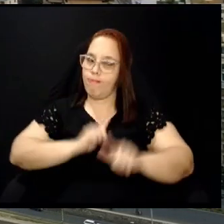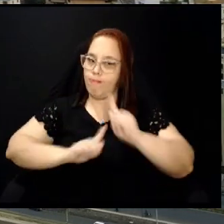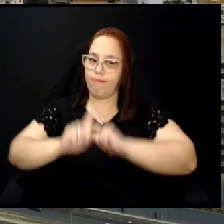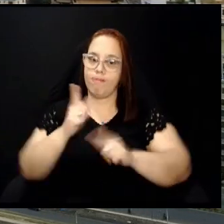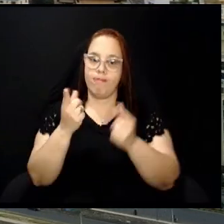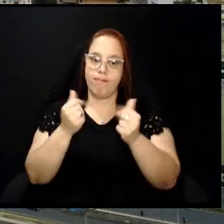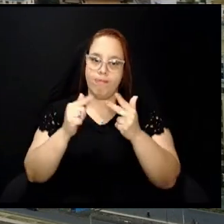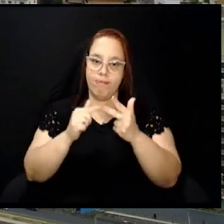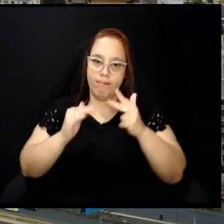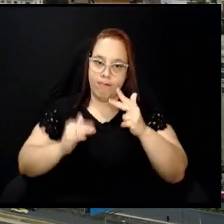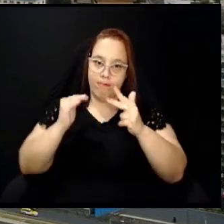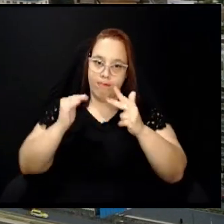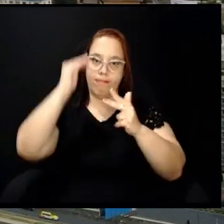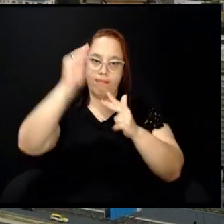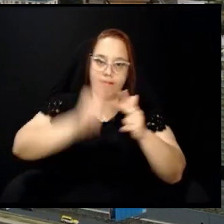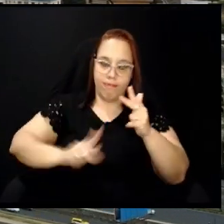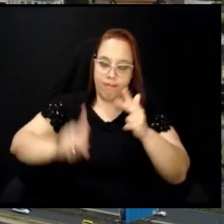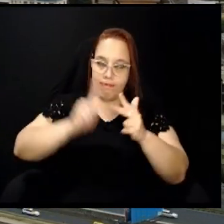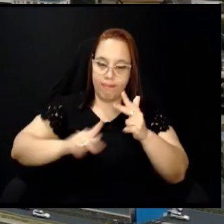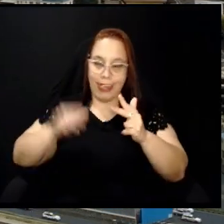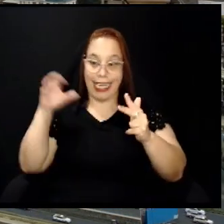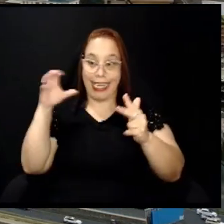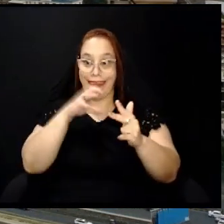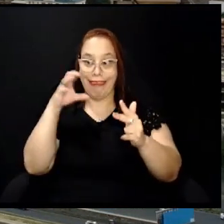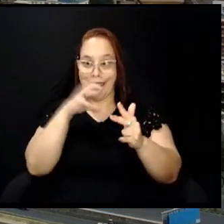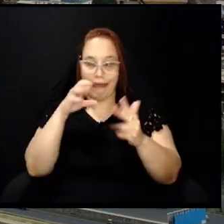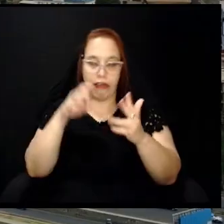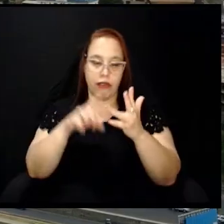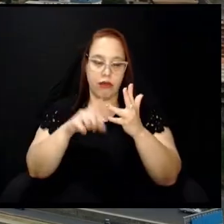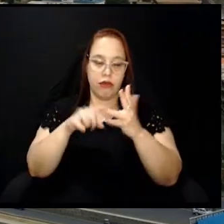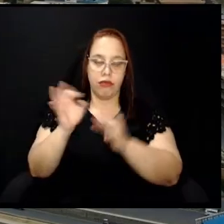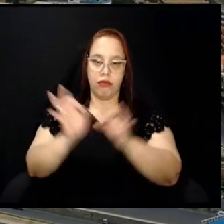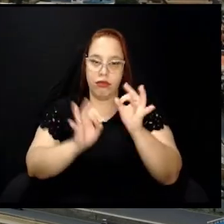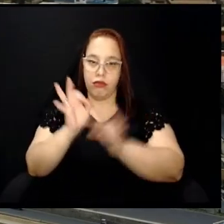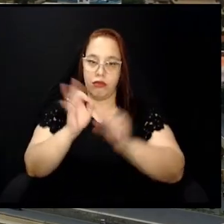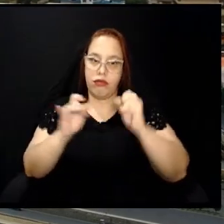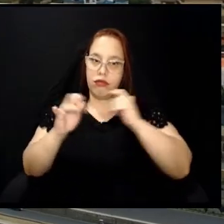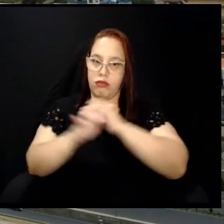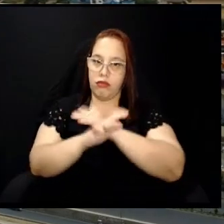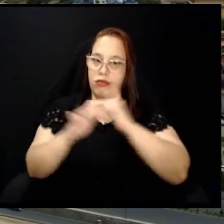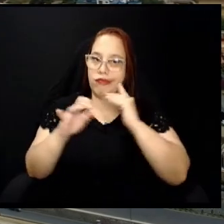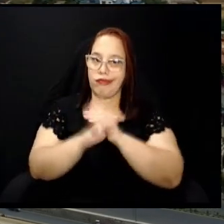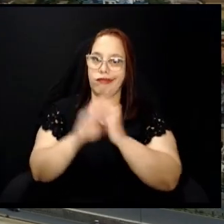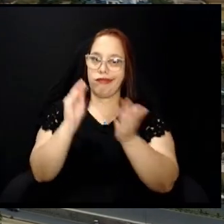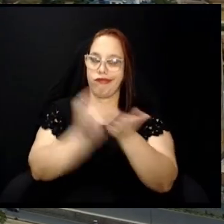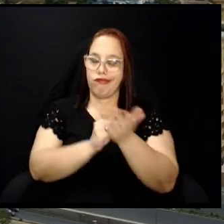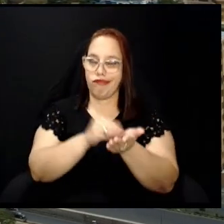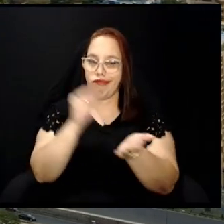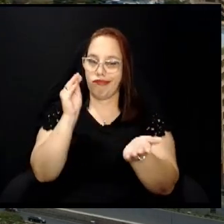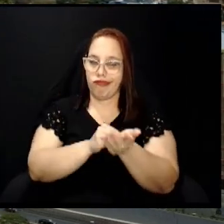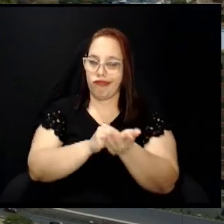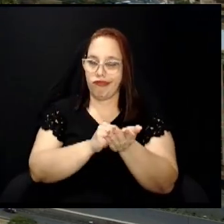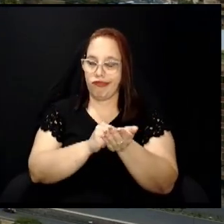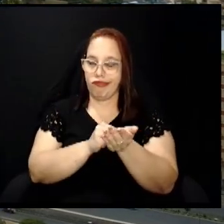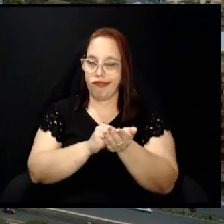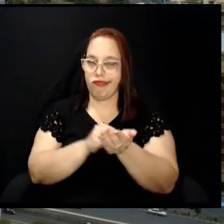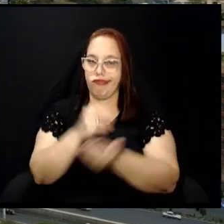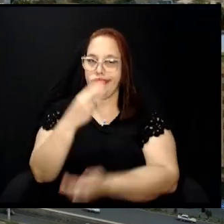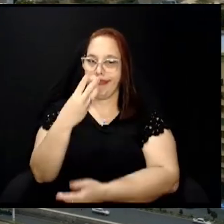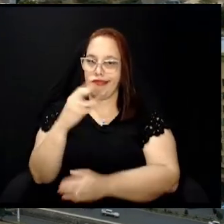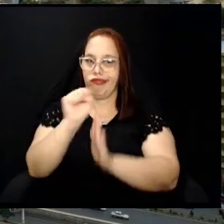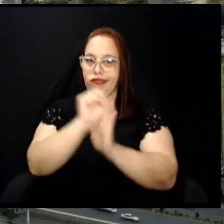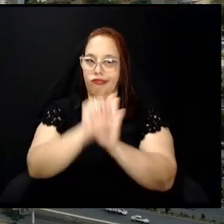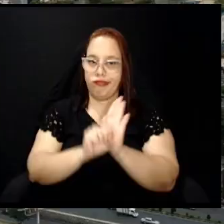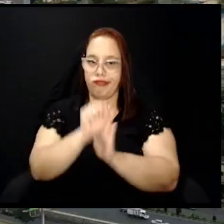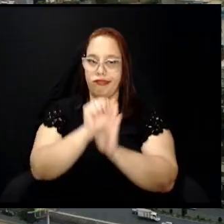recursos, crescimento populacional acelerado e planejamento urbano deficiente. Nas últimas 3